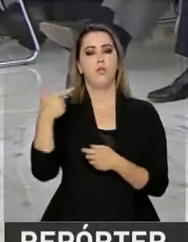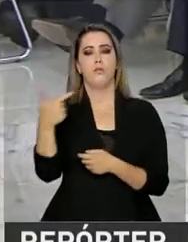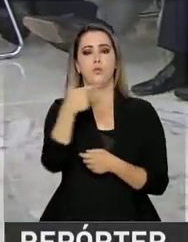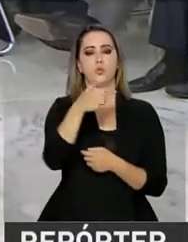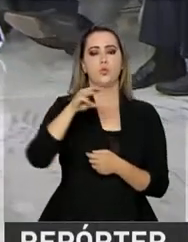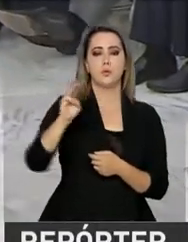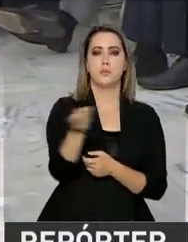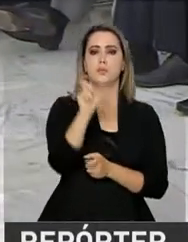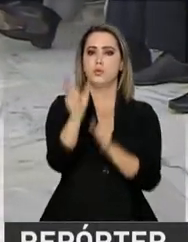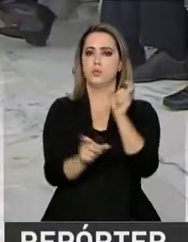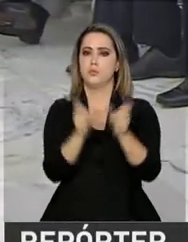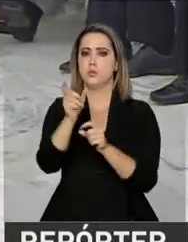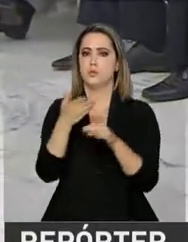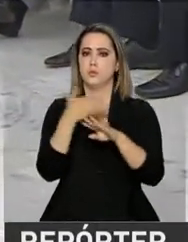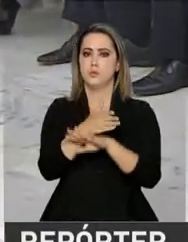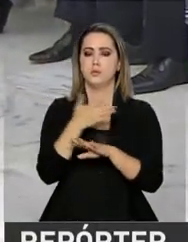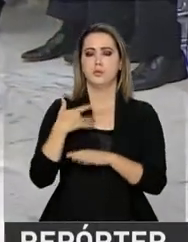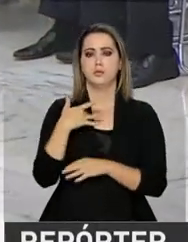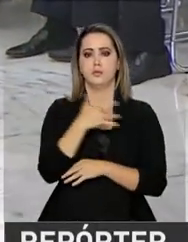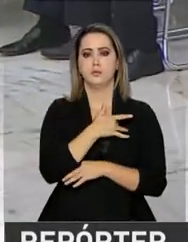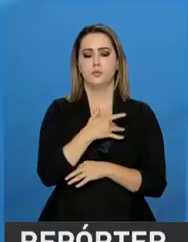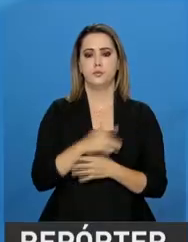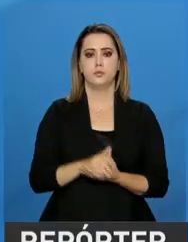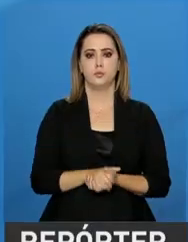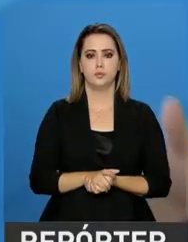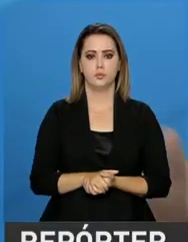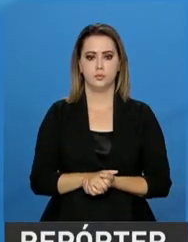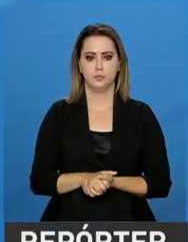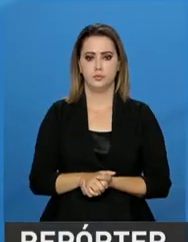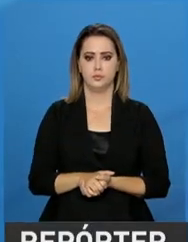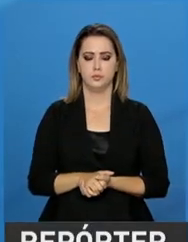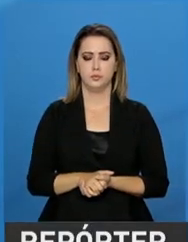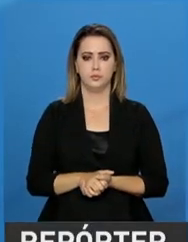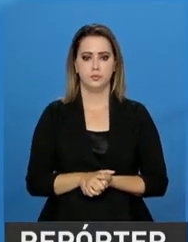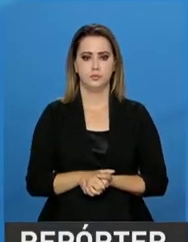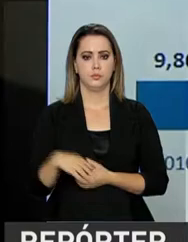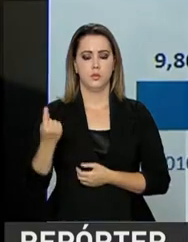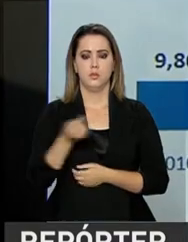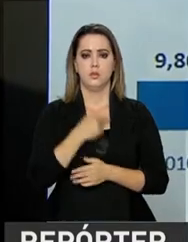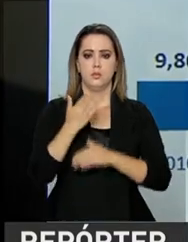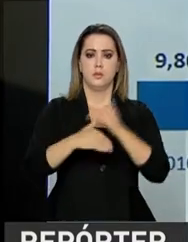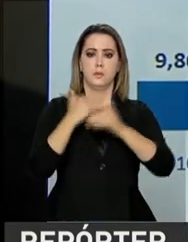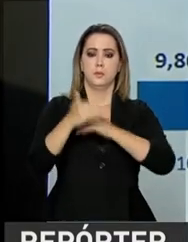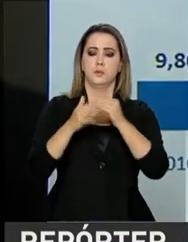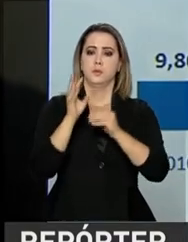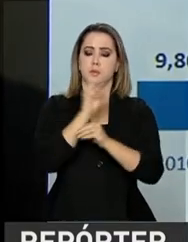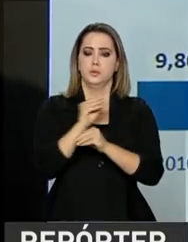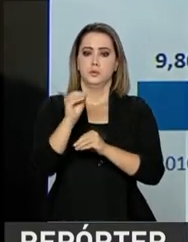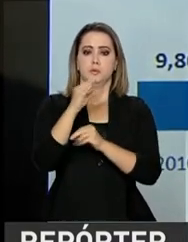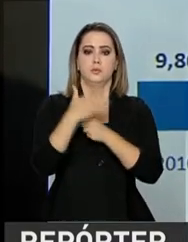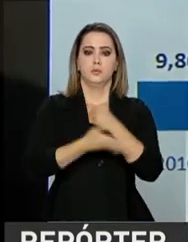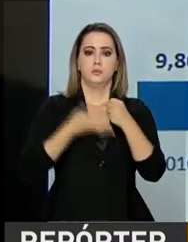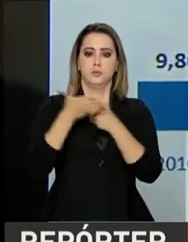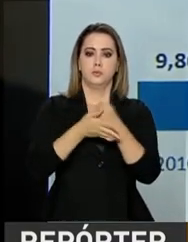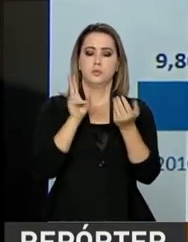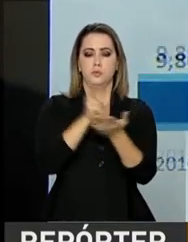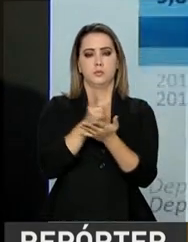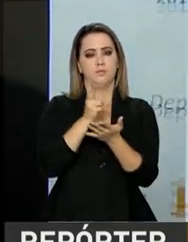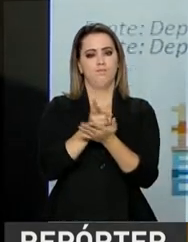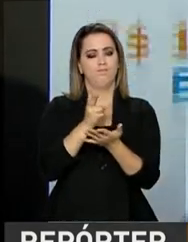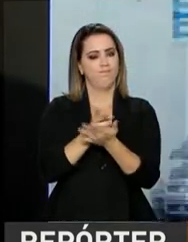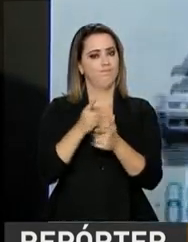aos serviços de saúde pública estamos crescendo investimento atenção básica mesmo com todas as dificuldades fiscais